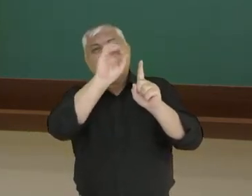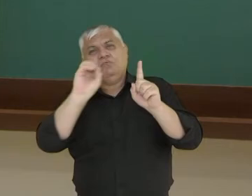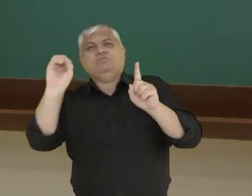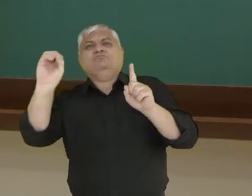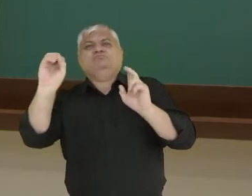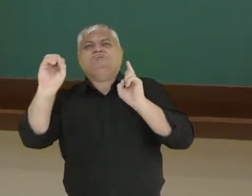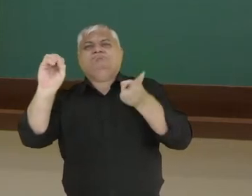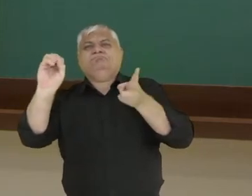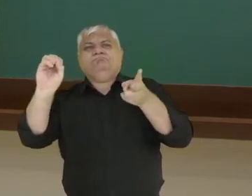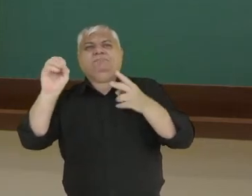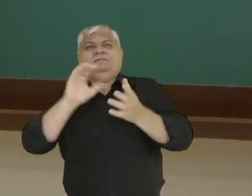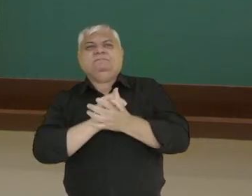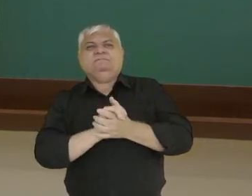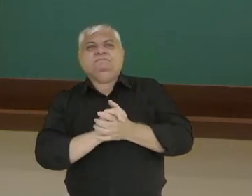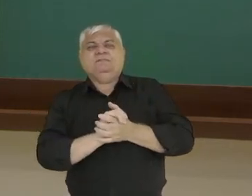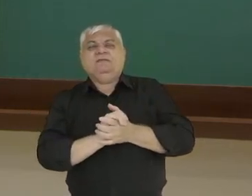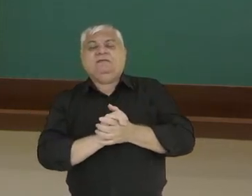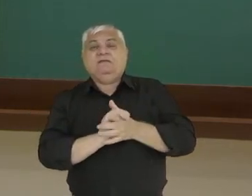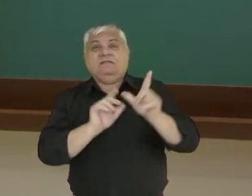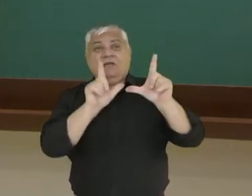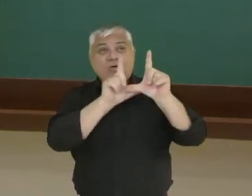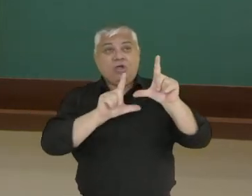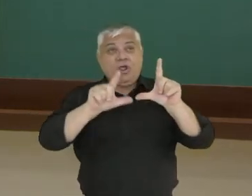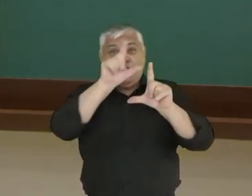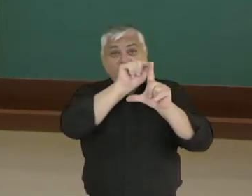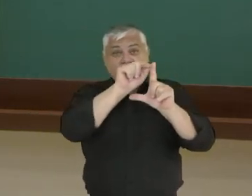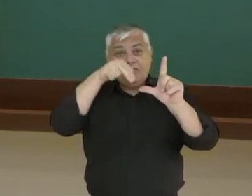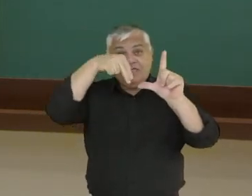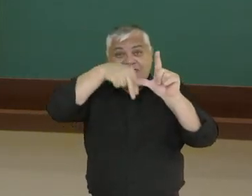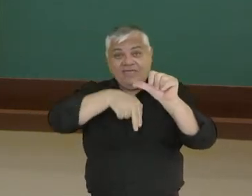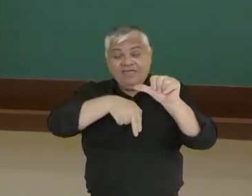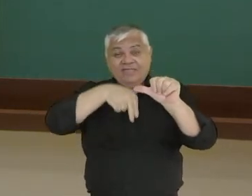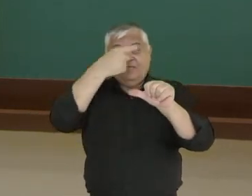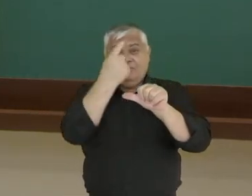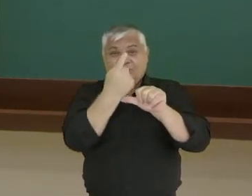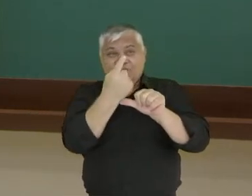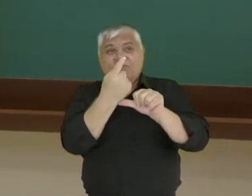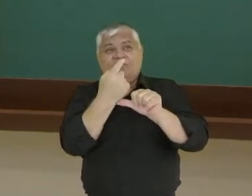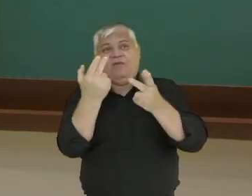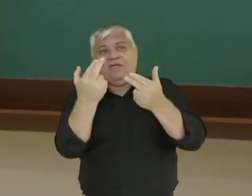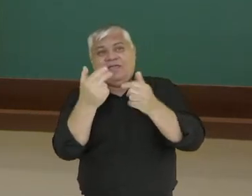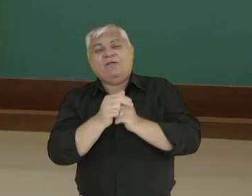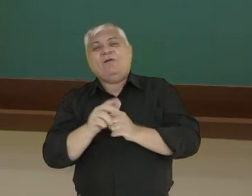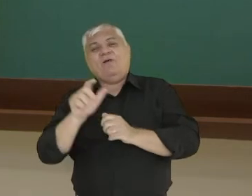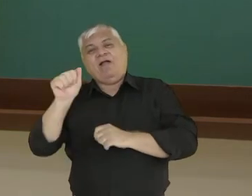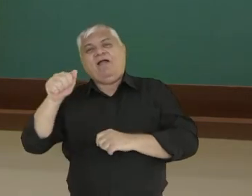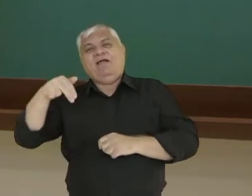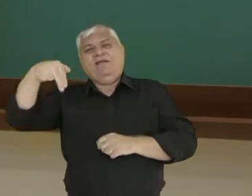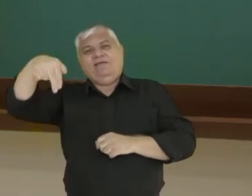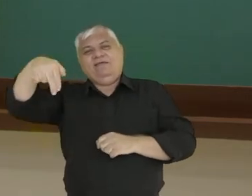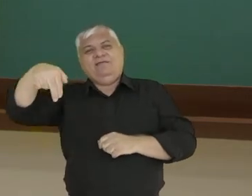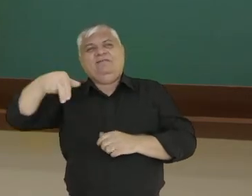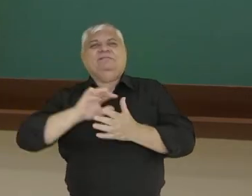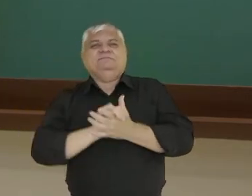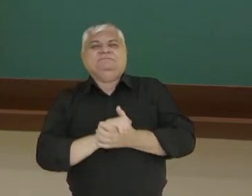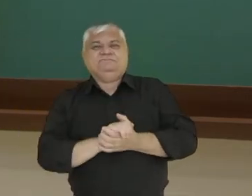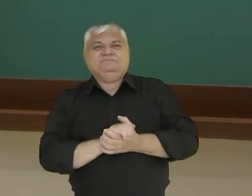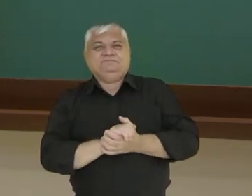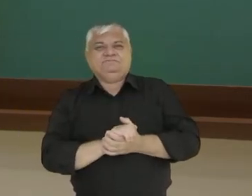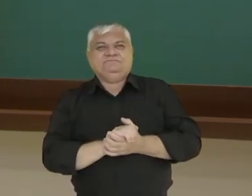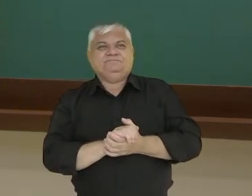log de 1 sobre N na base A é igual ao menos log de N na base